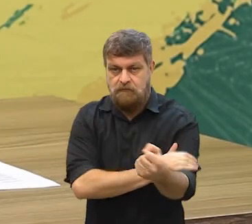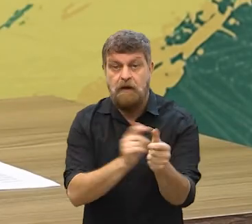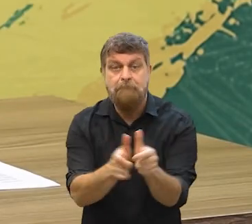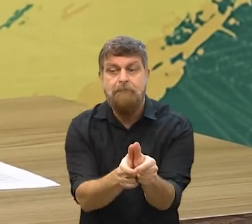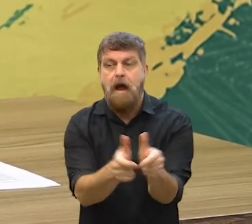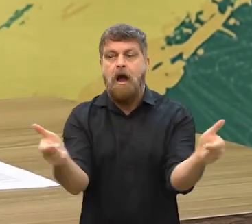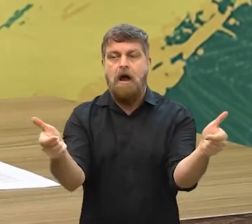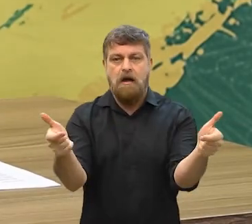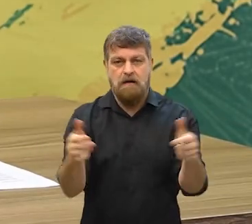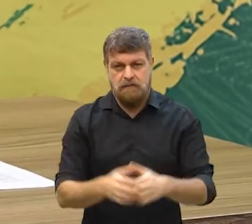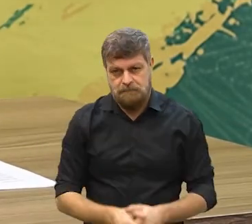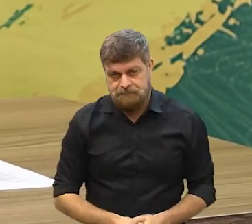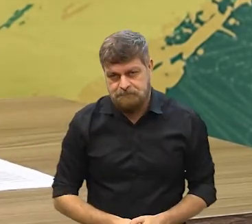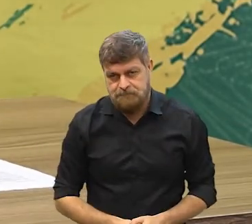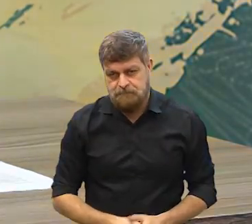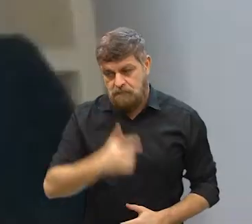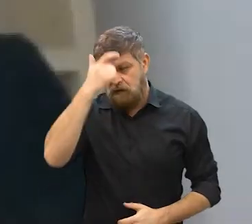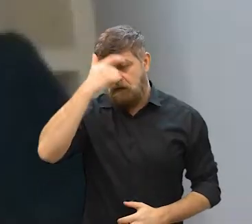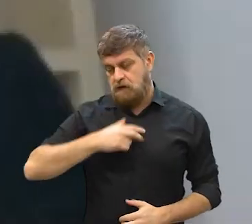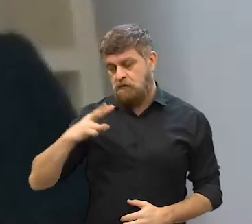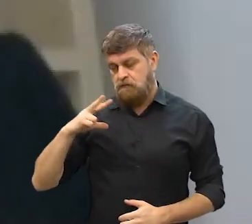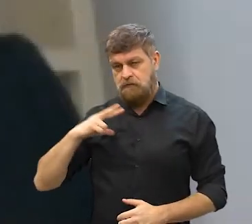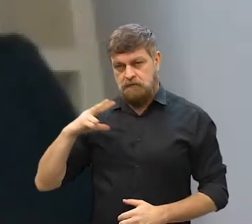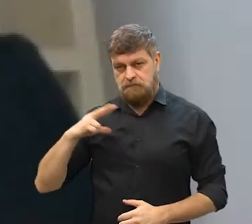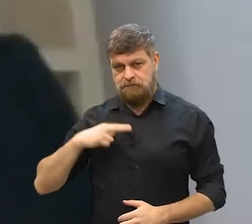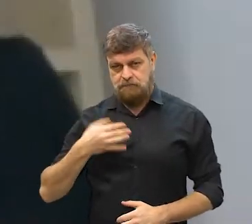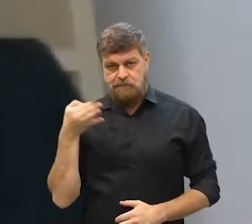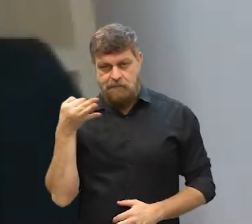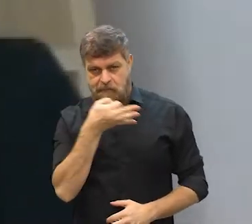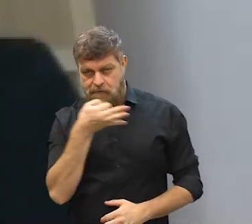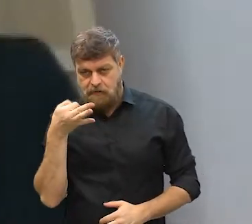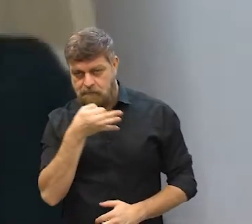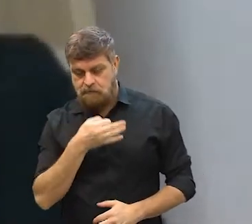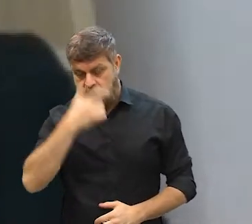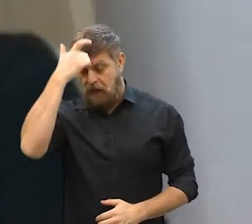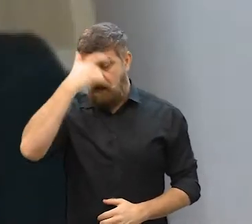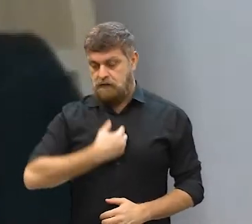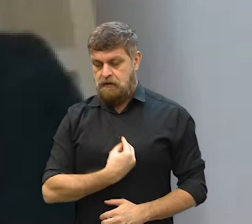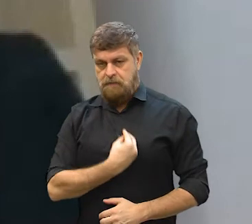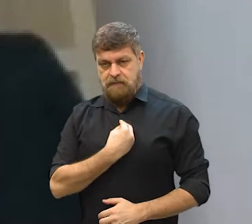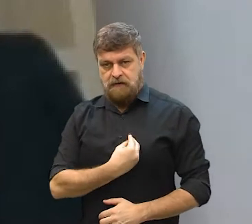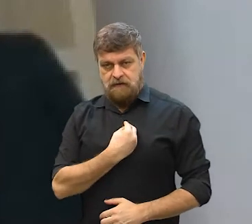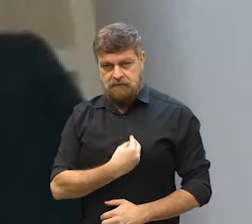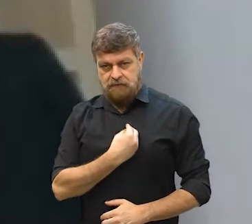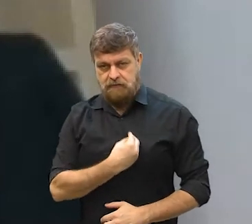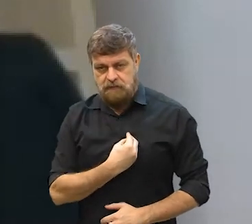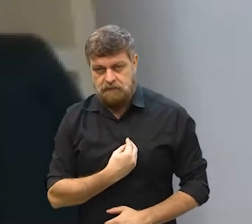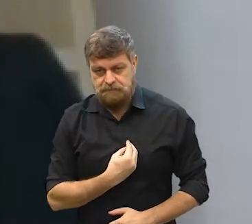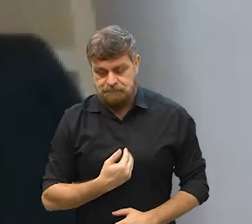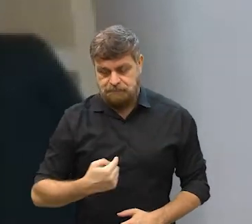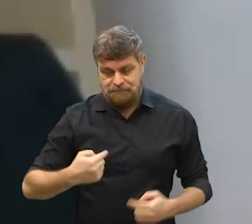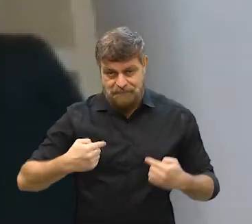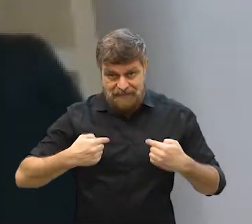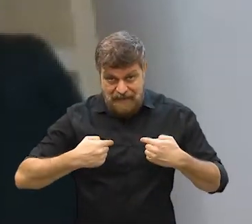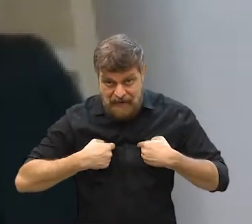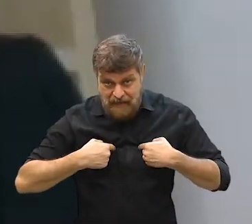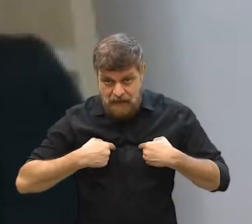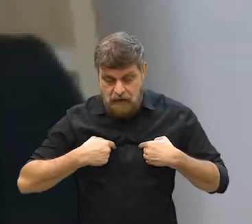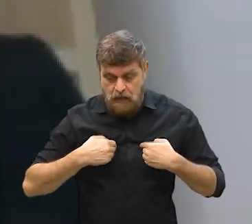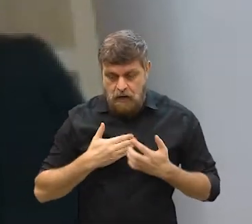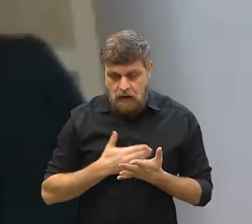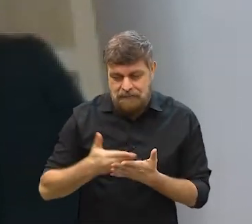Uhum. Eu, particularmente, falando de Adriana, eu